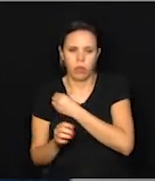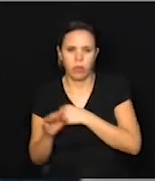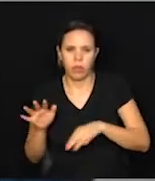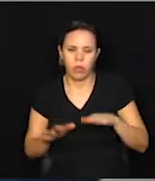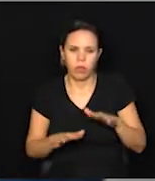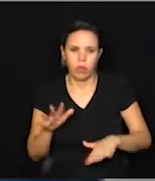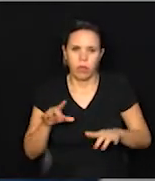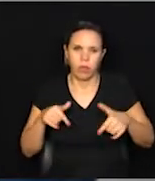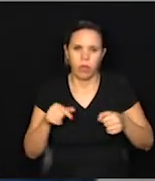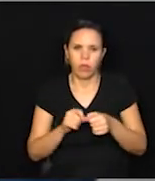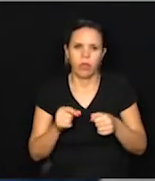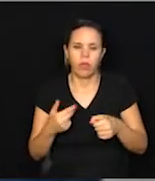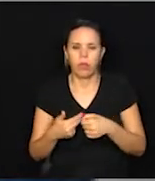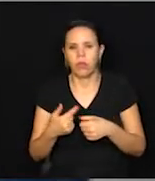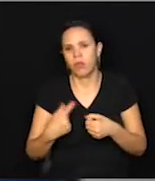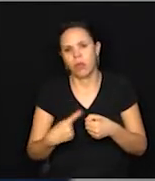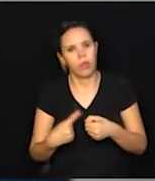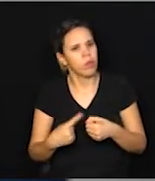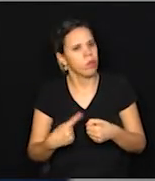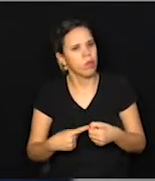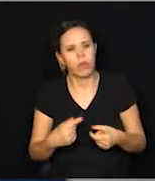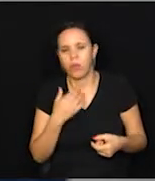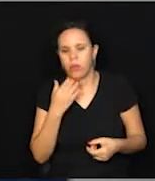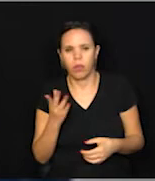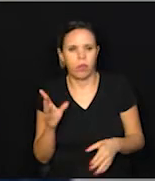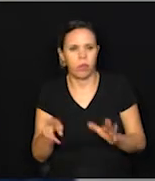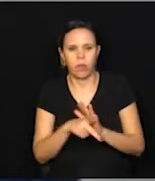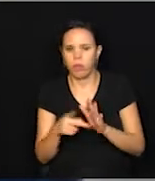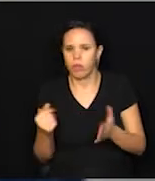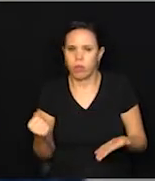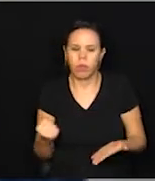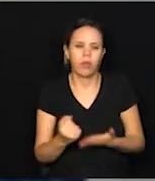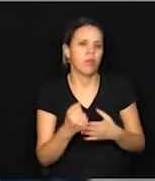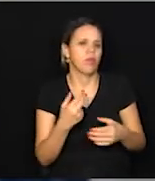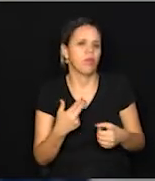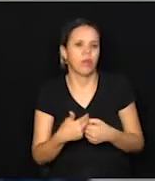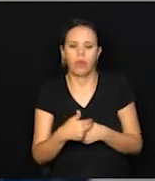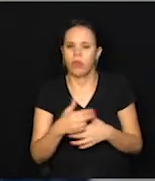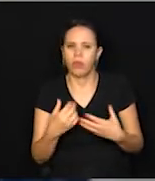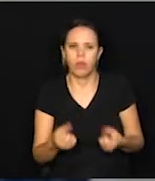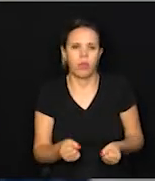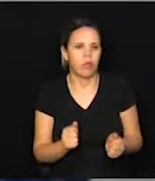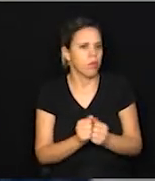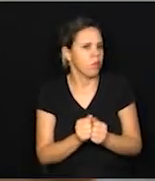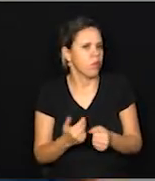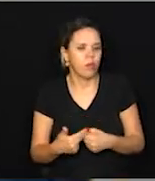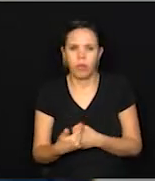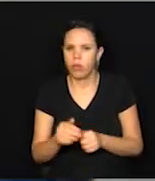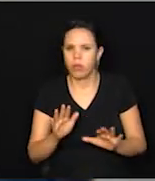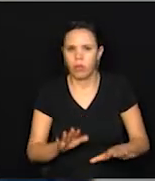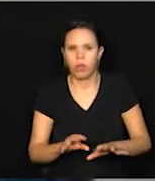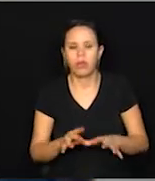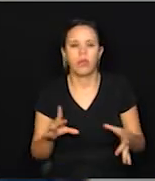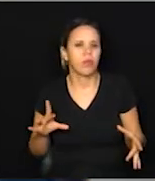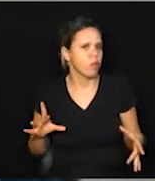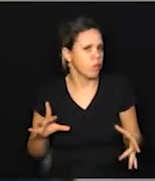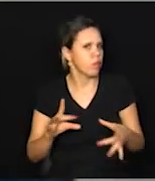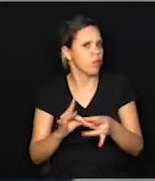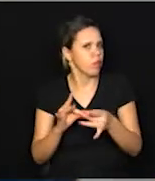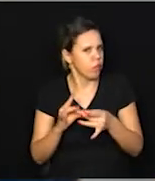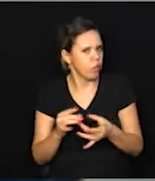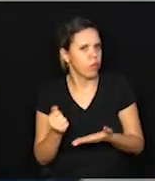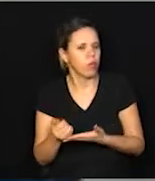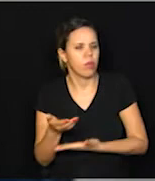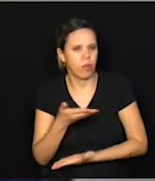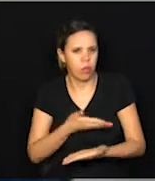as ações do município não são necessariamente aderidas assim junto à Unicamp, mas ela é um parceiro imenso. Tanto é